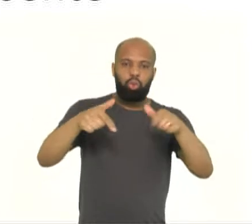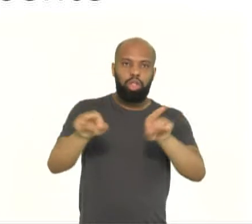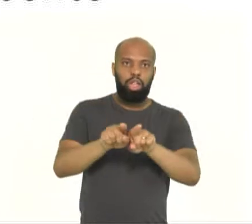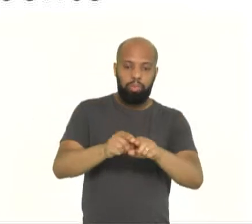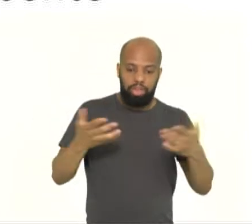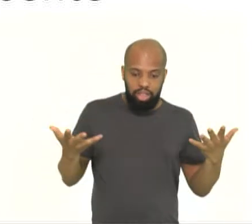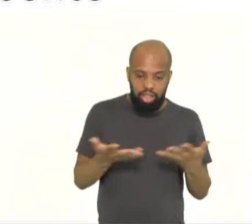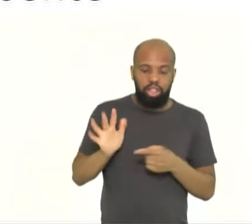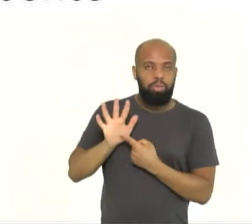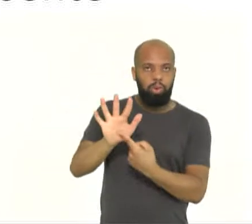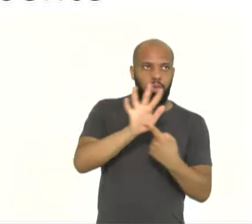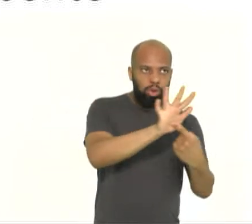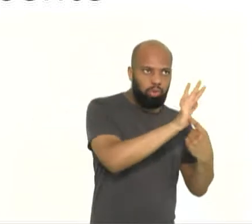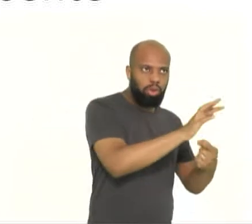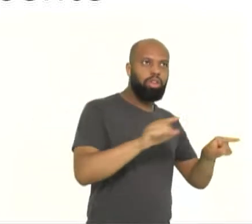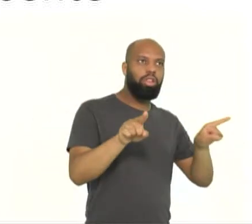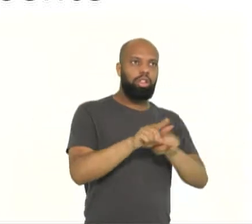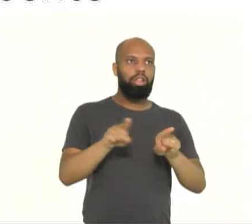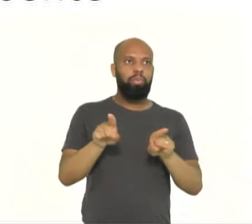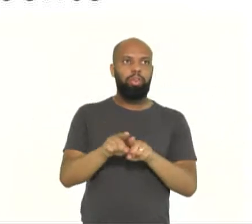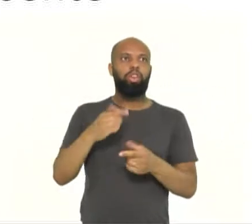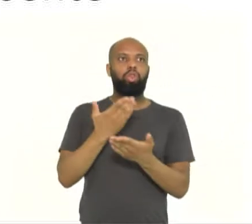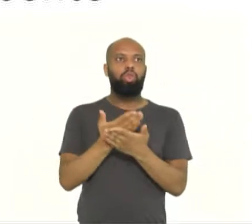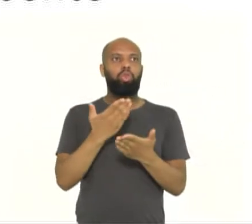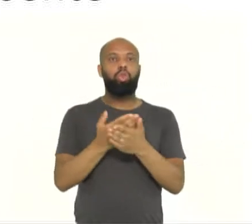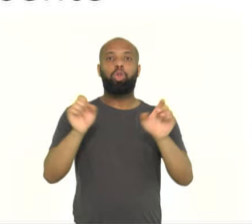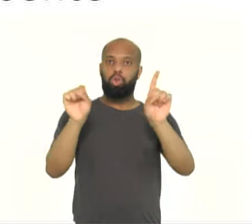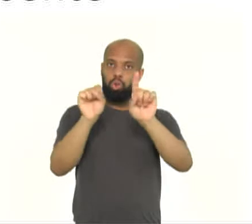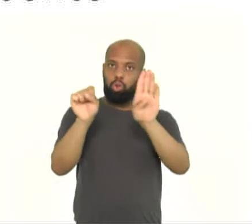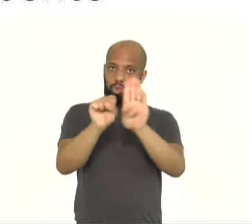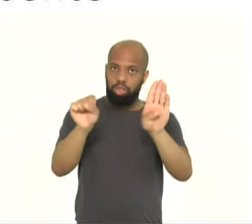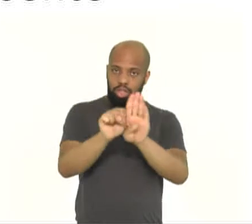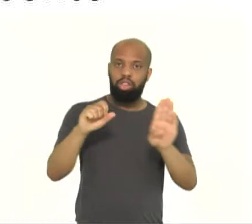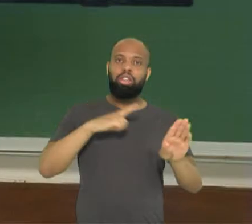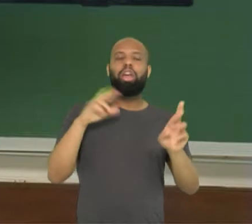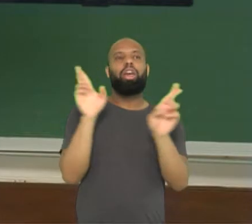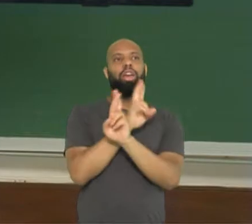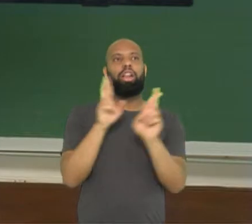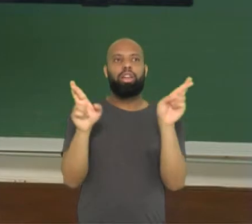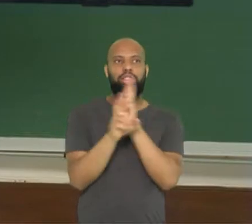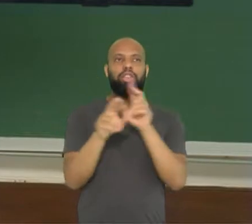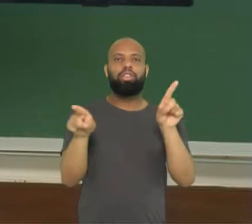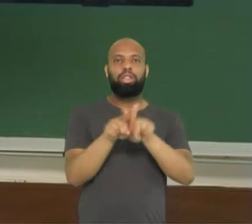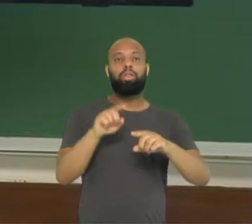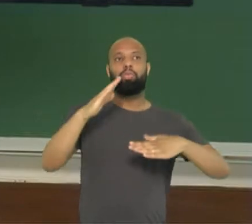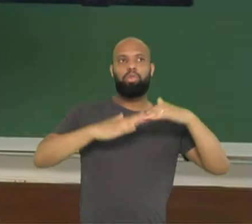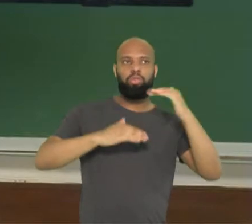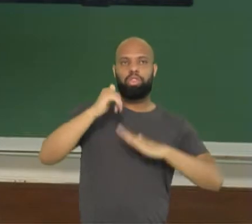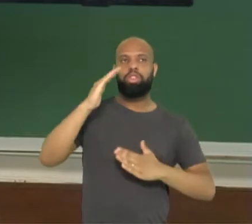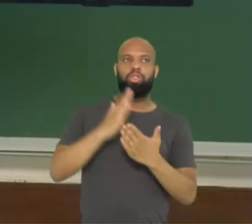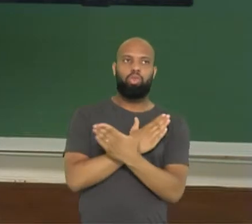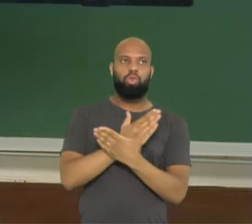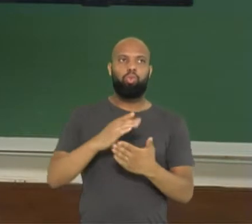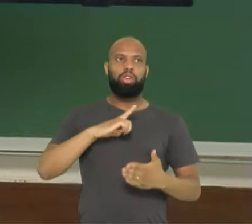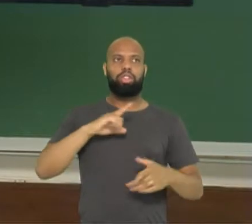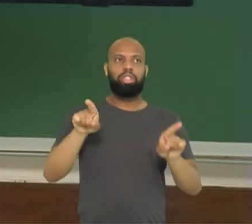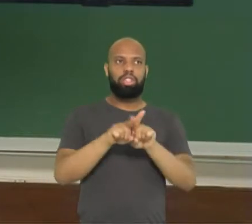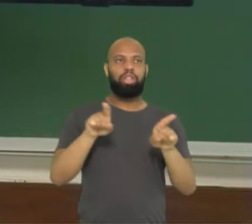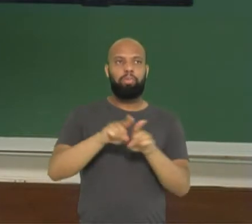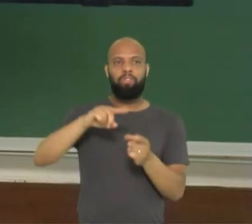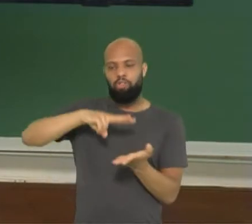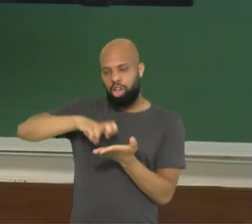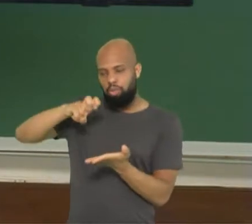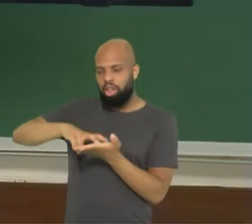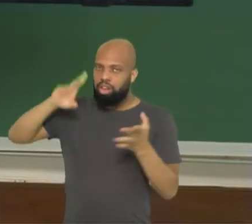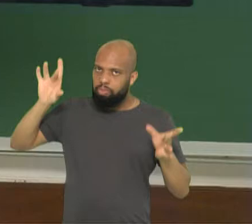do indicativo e substantivos relacionados às profissões, a algumas profissões. Em